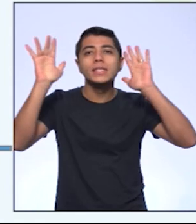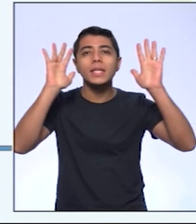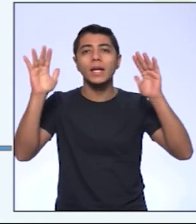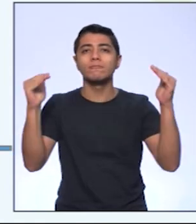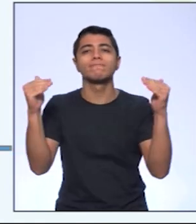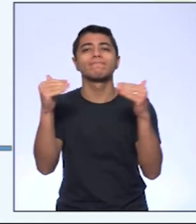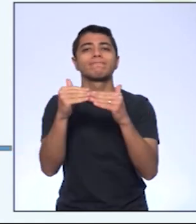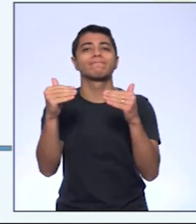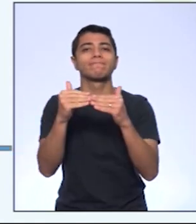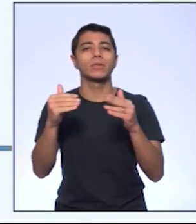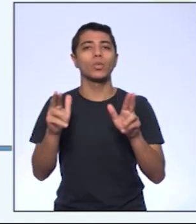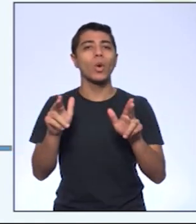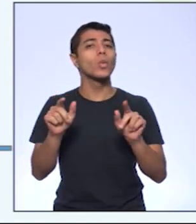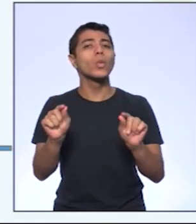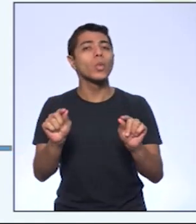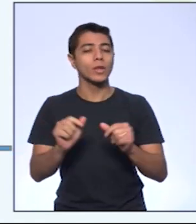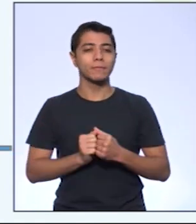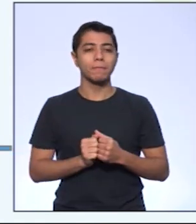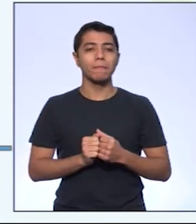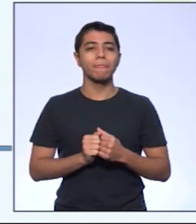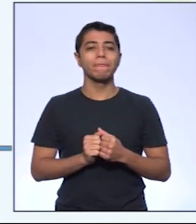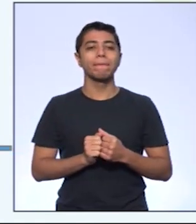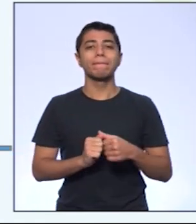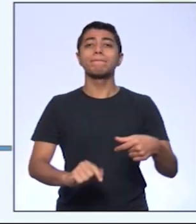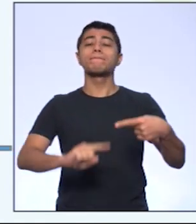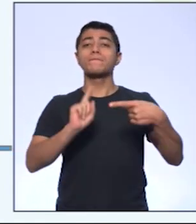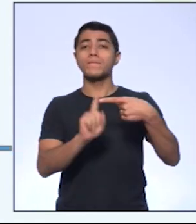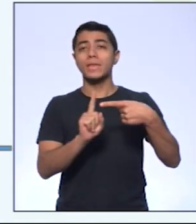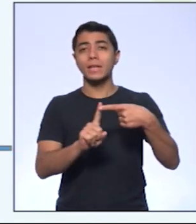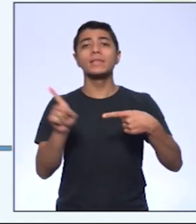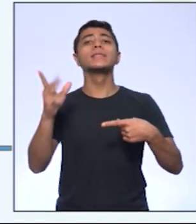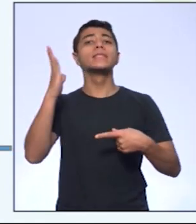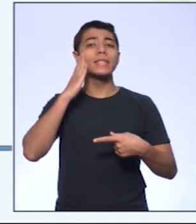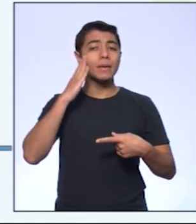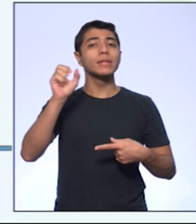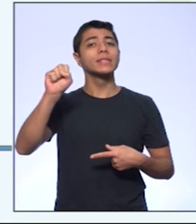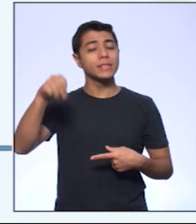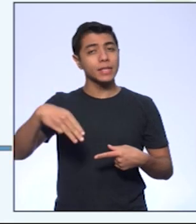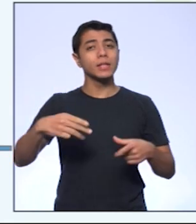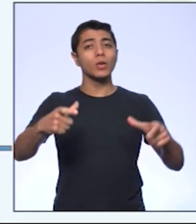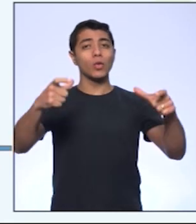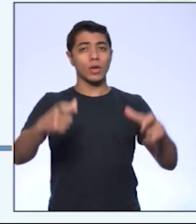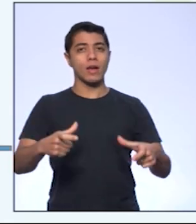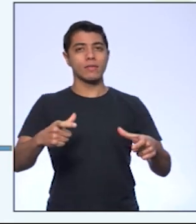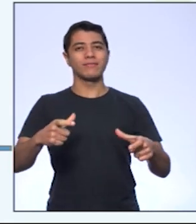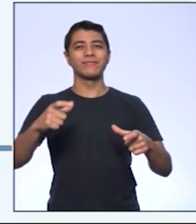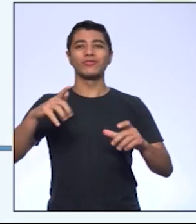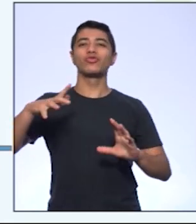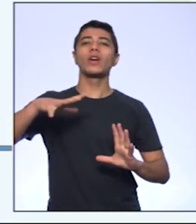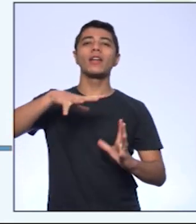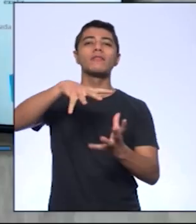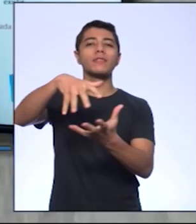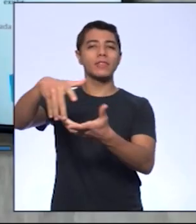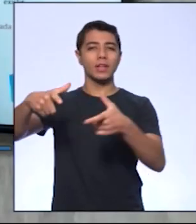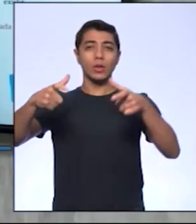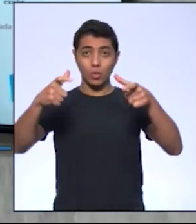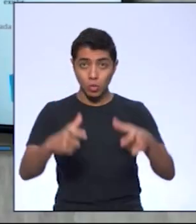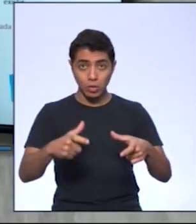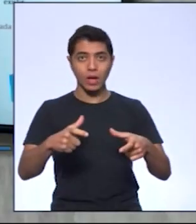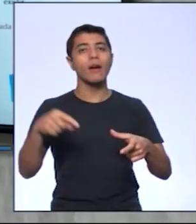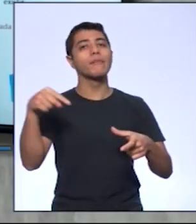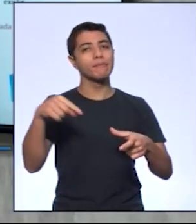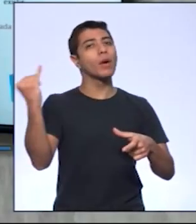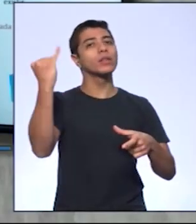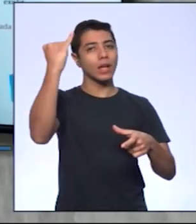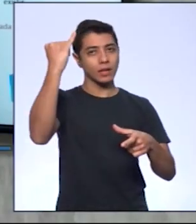ambos concordam com isso, acreditam que de fato existe sim essa delimitação, mas um deles vai